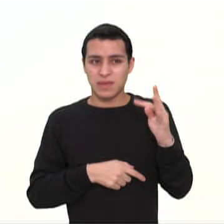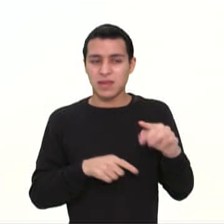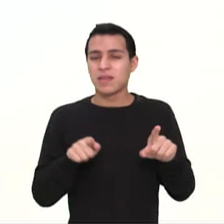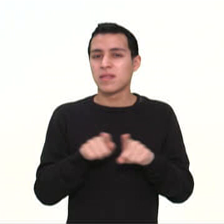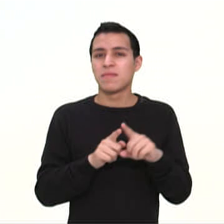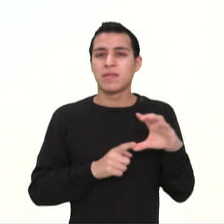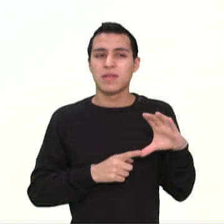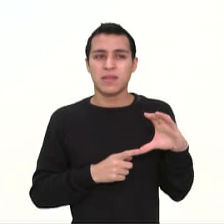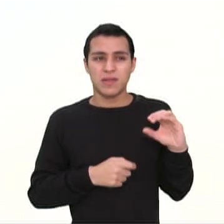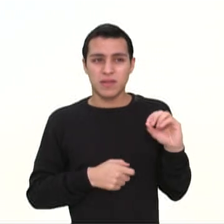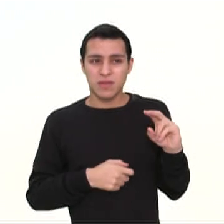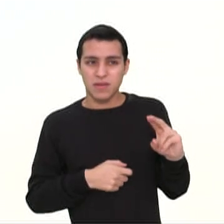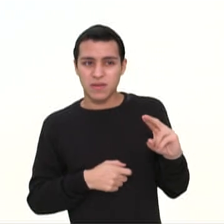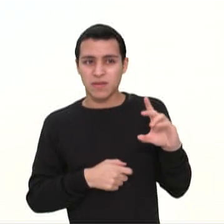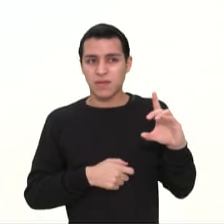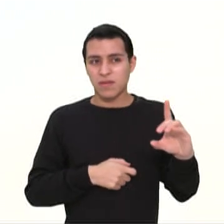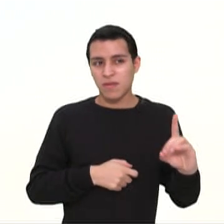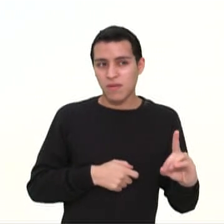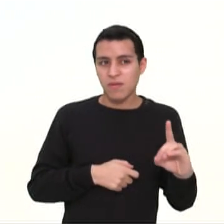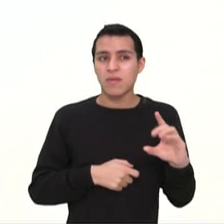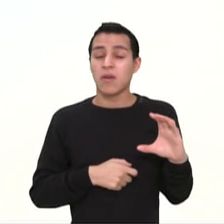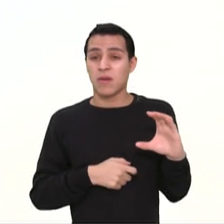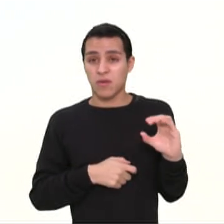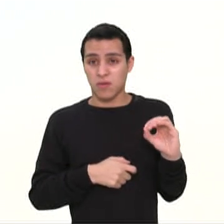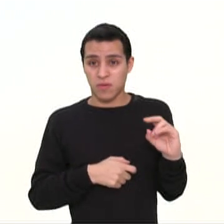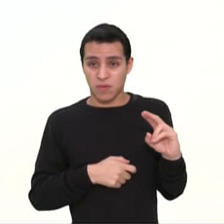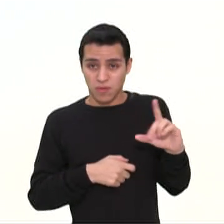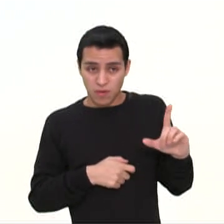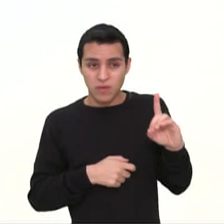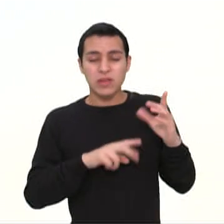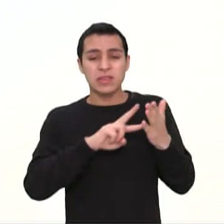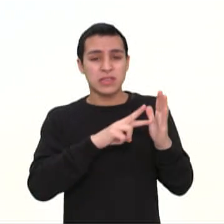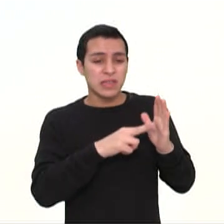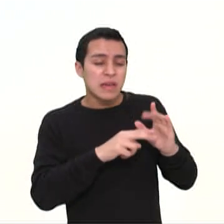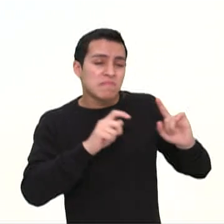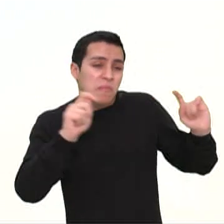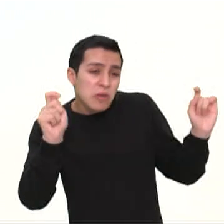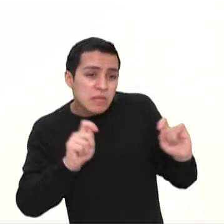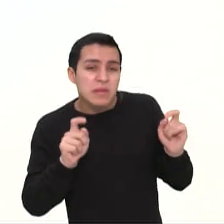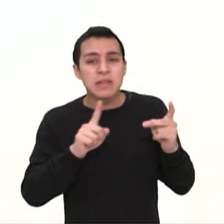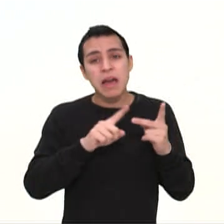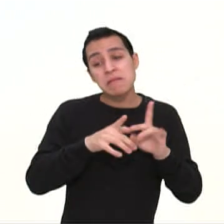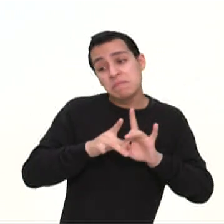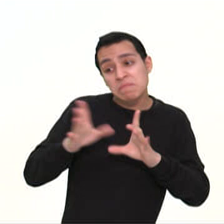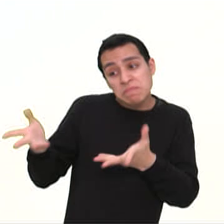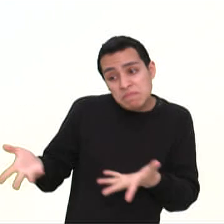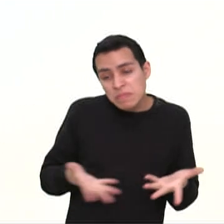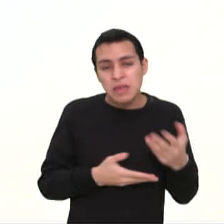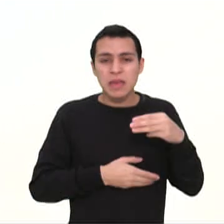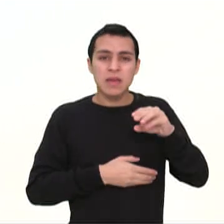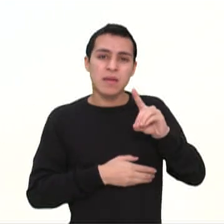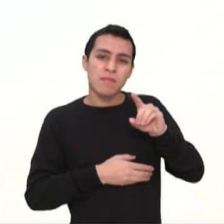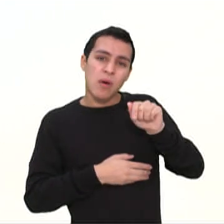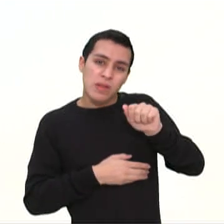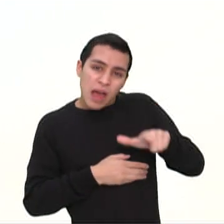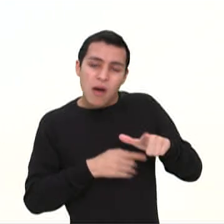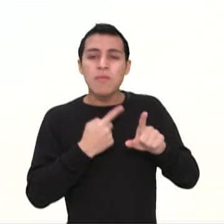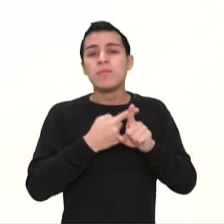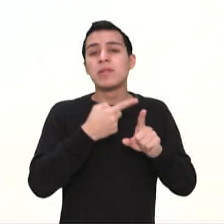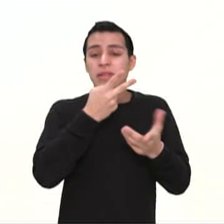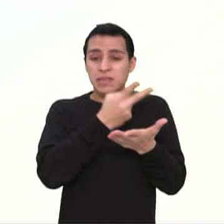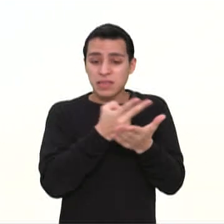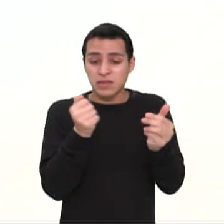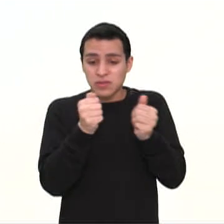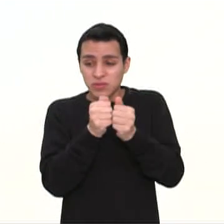são conhecidas como verbos modais e indicam possibilidade e permissão. Utilizamos os modais sempre acompanhado